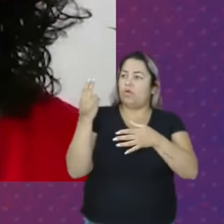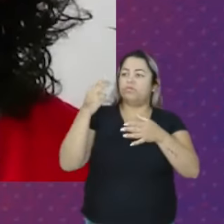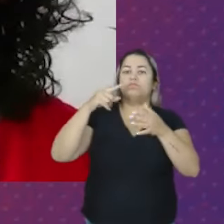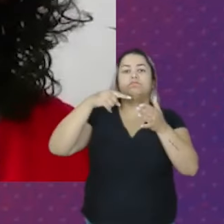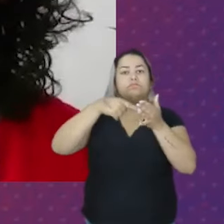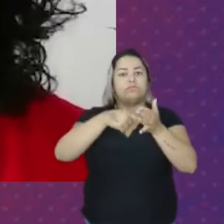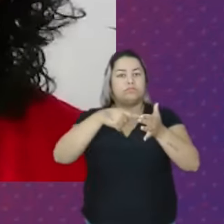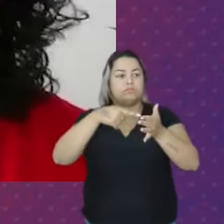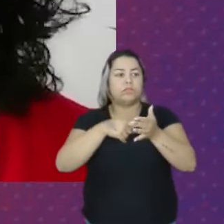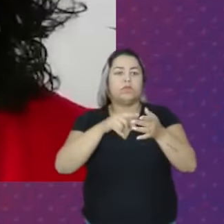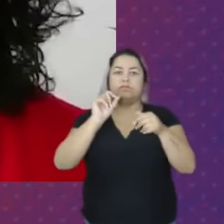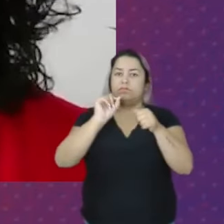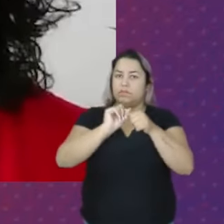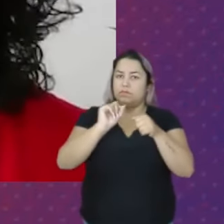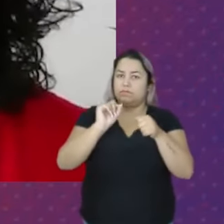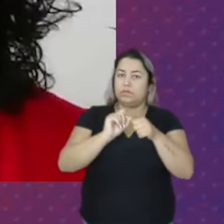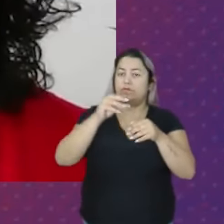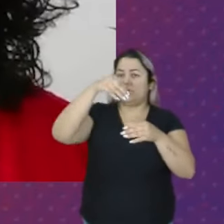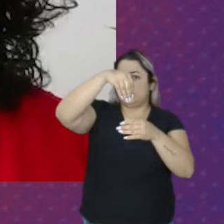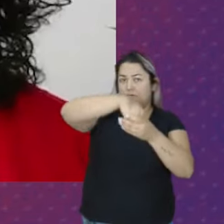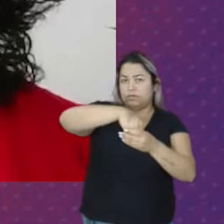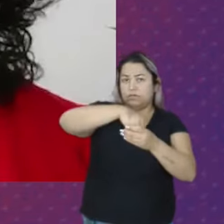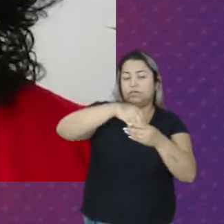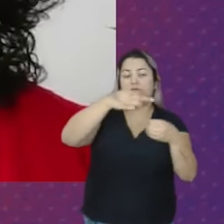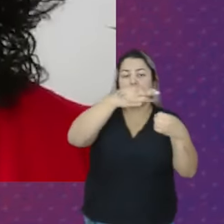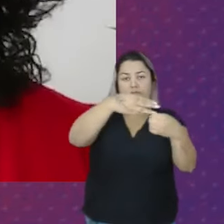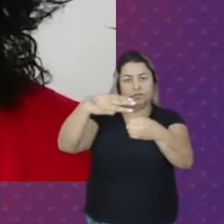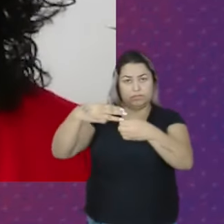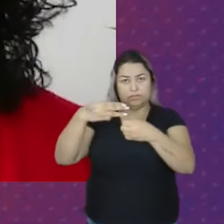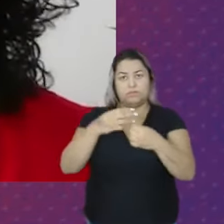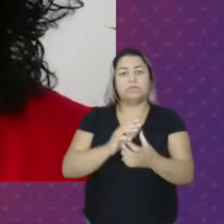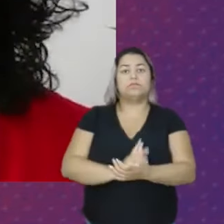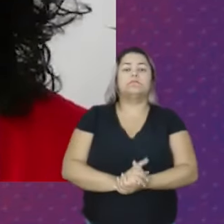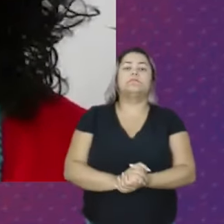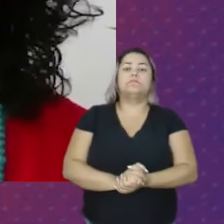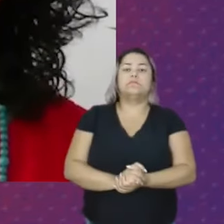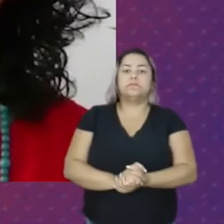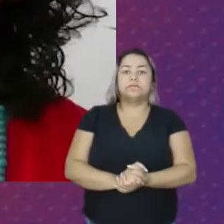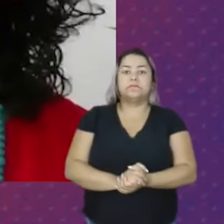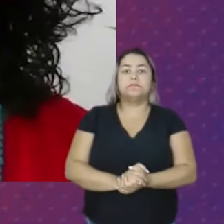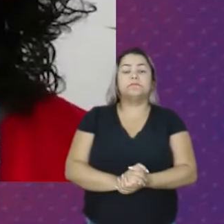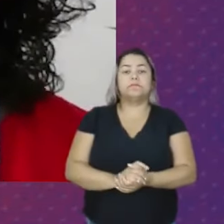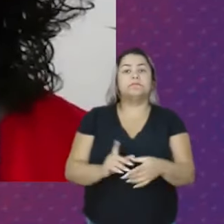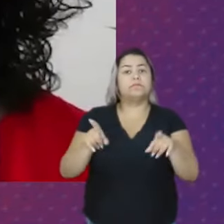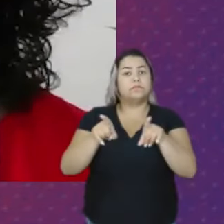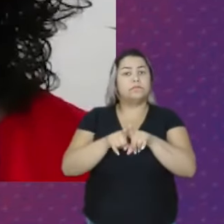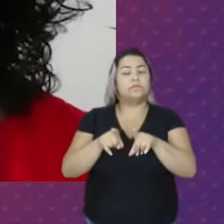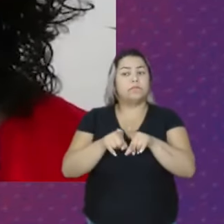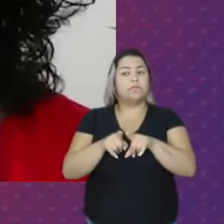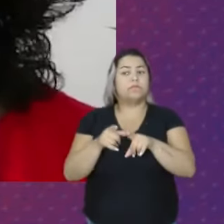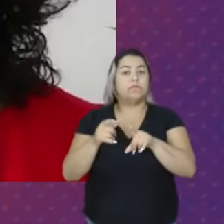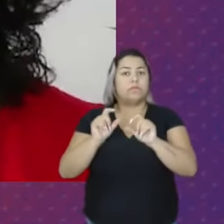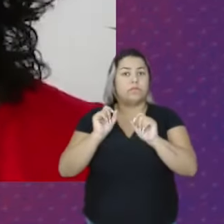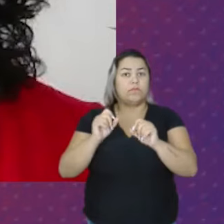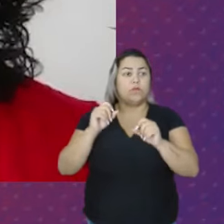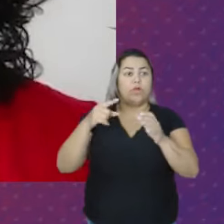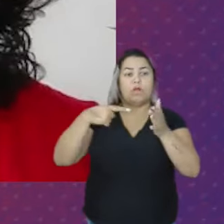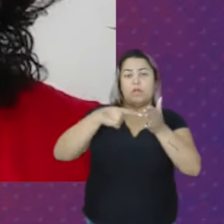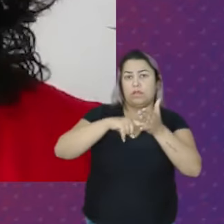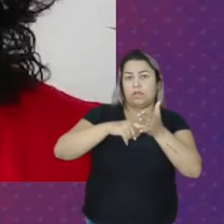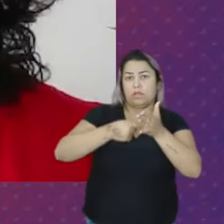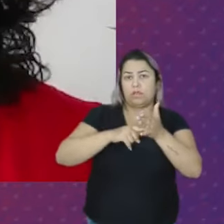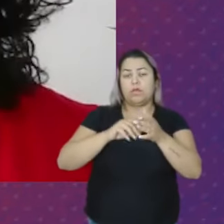denúncia estabelecidas dentro do município. E aí, a partir do recebimento dessa denúncia, o